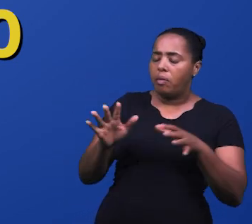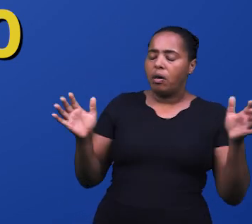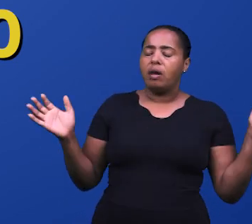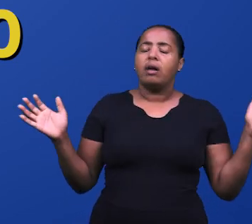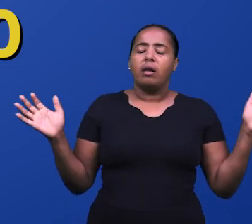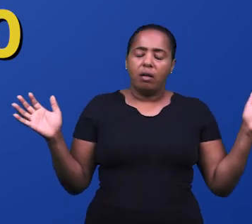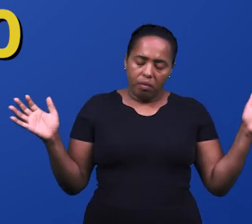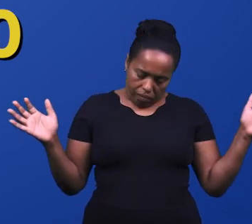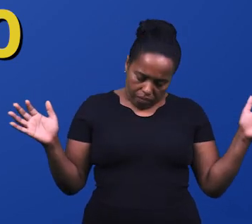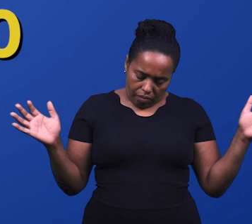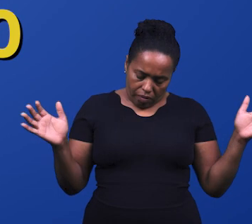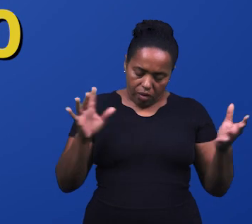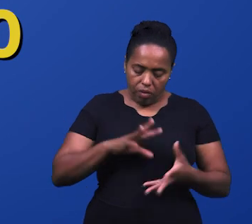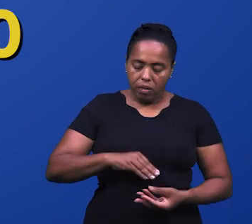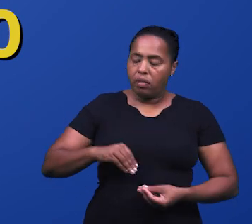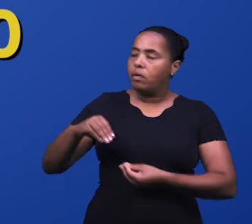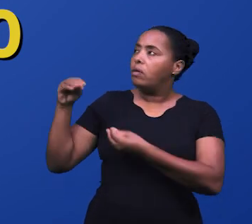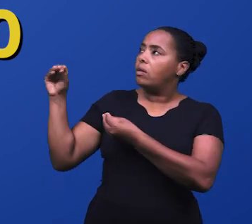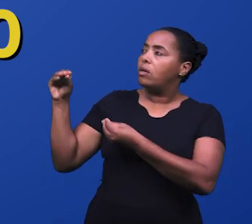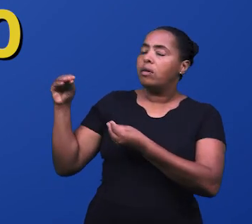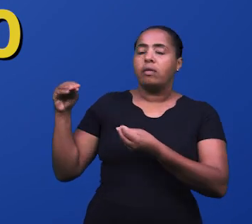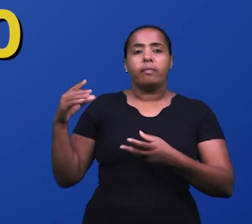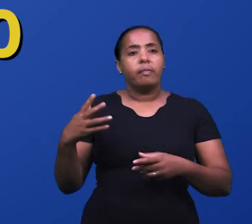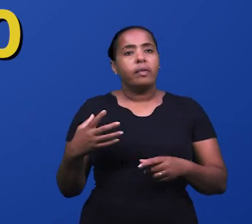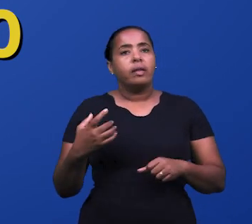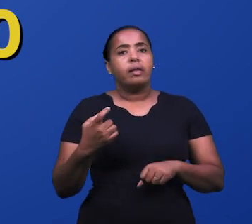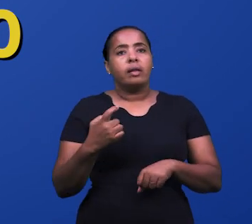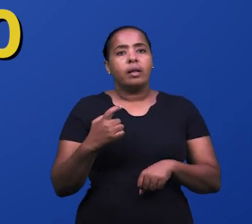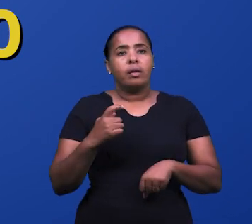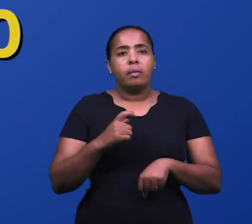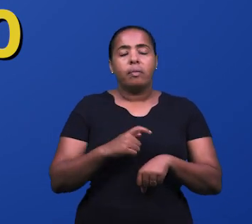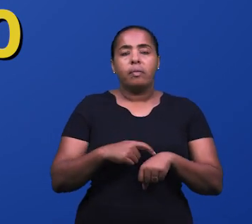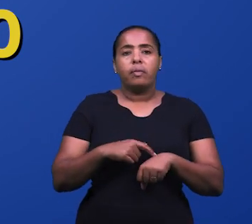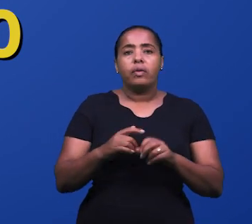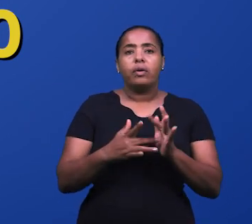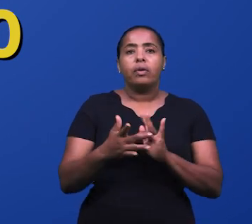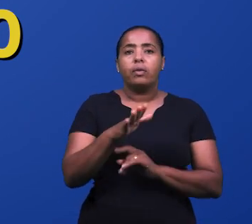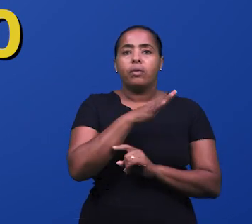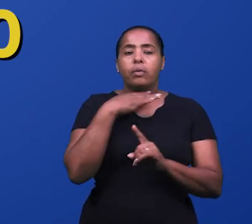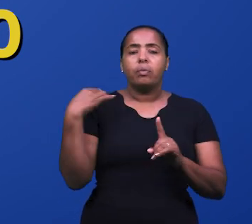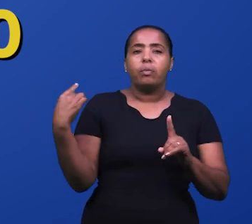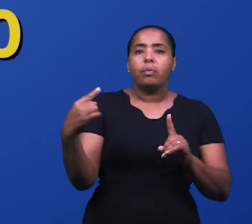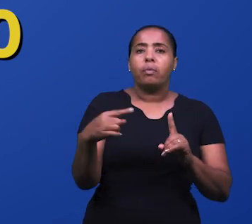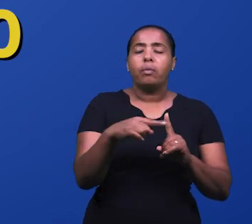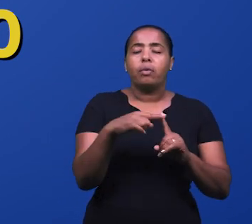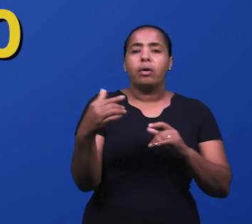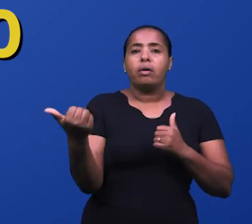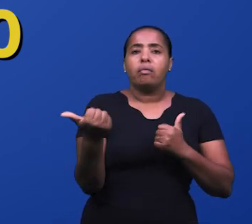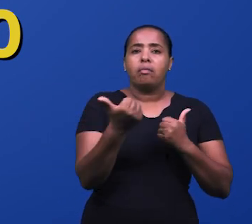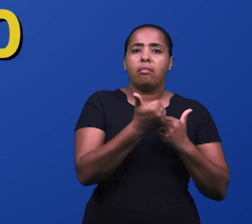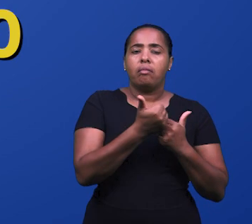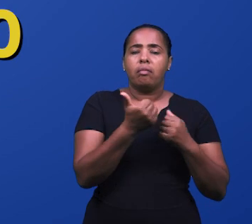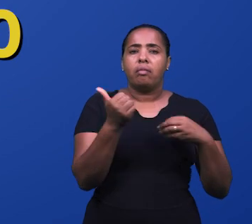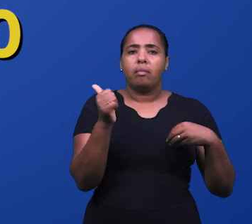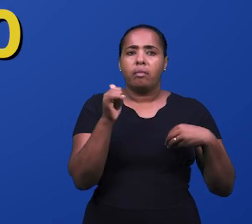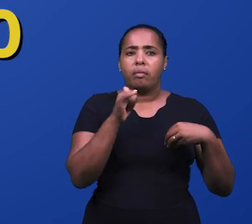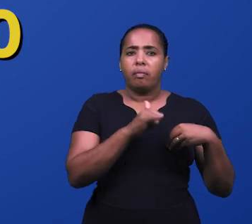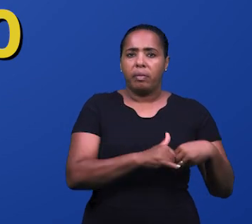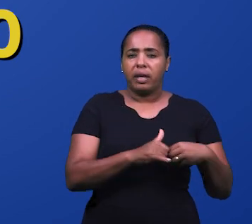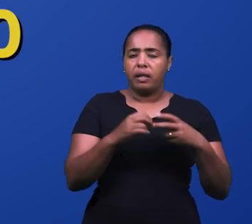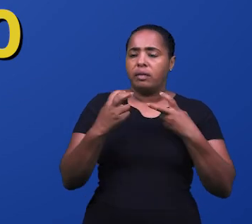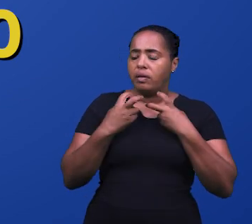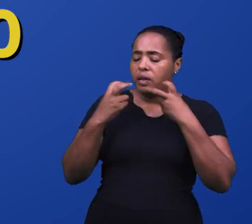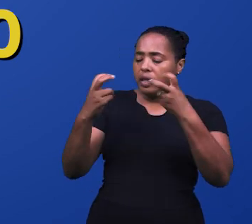cabeça, entregou o Espírito. Ele morreu pelos nossos pecados e seu brado foi de vitória